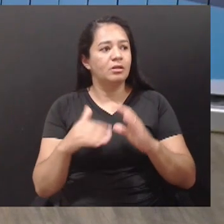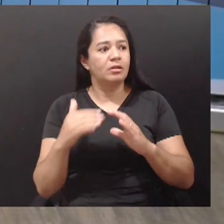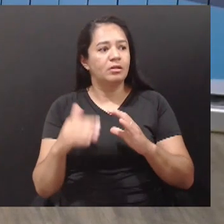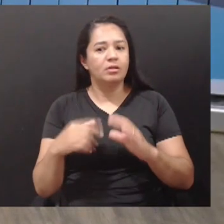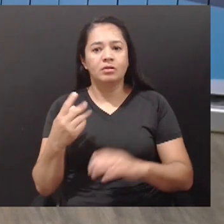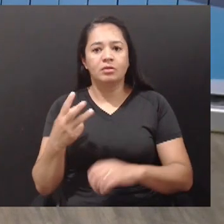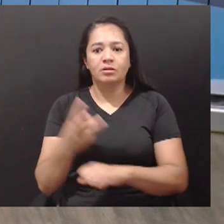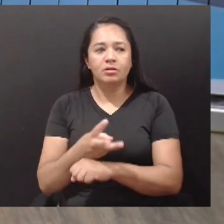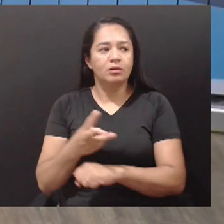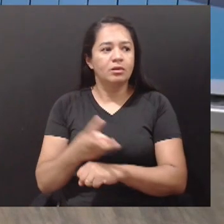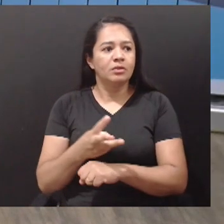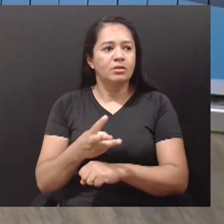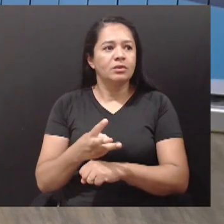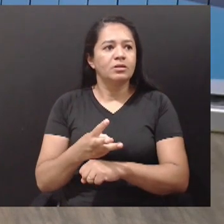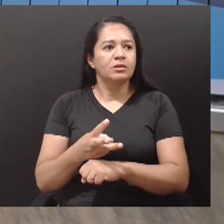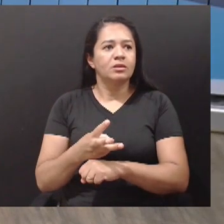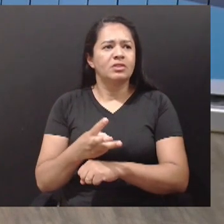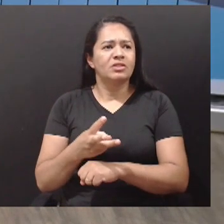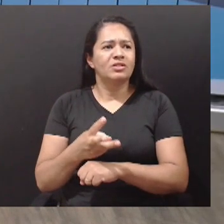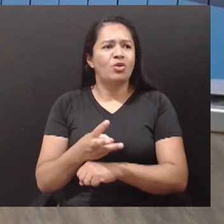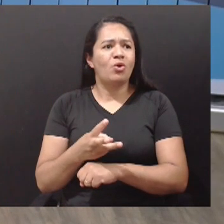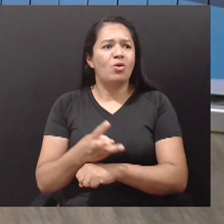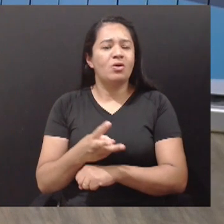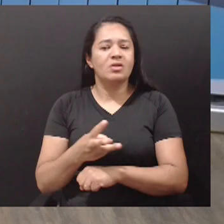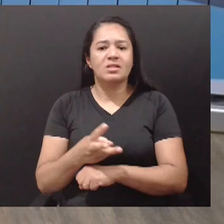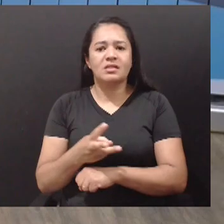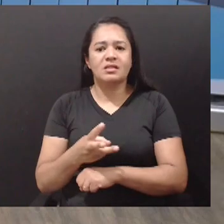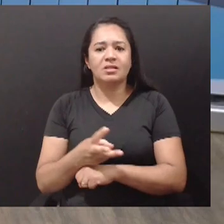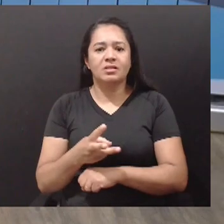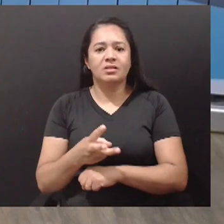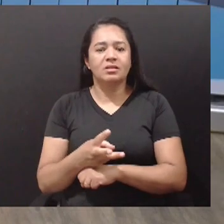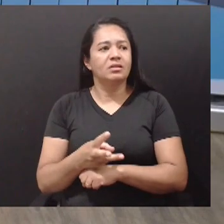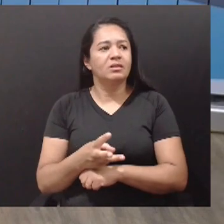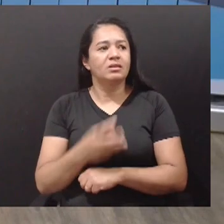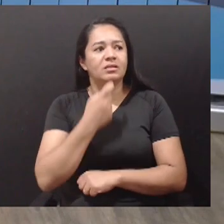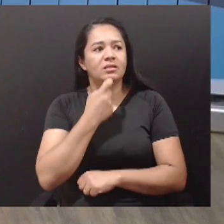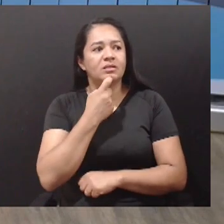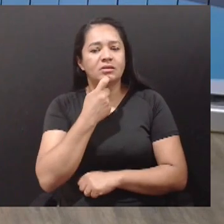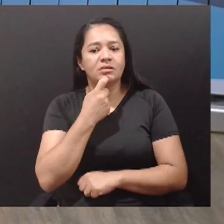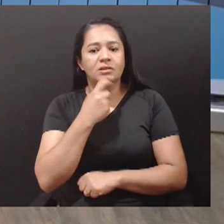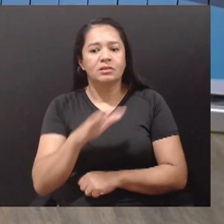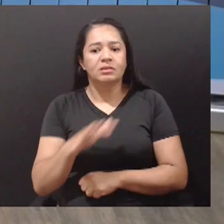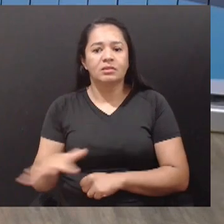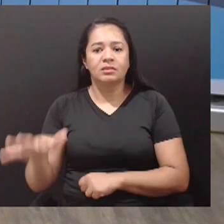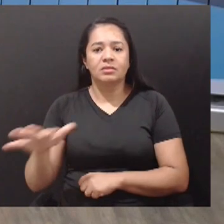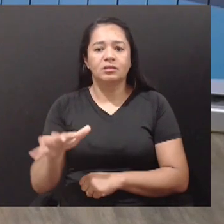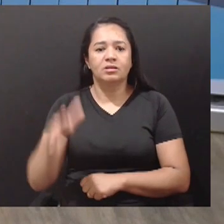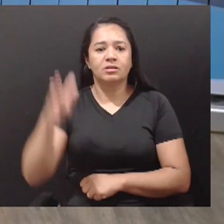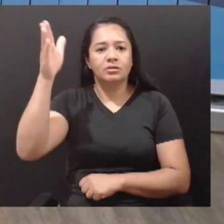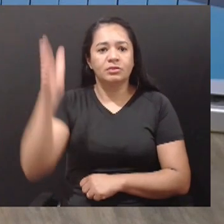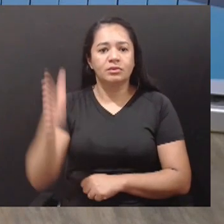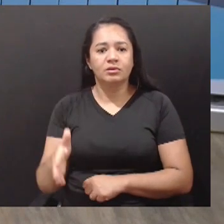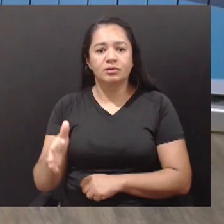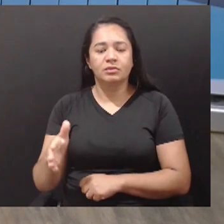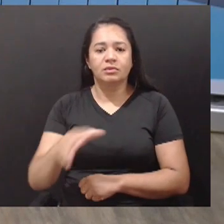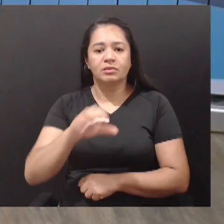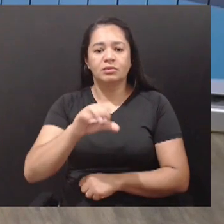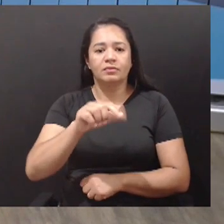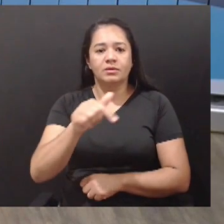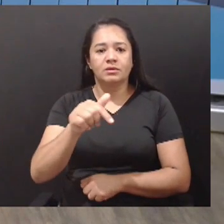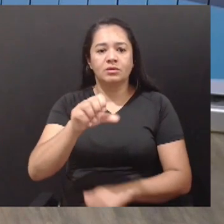WhatsApp. 19 é o nosso DDD. Para você que é de Campinas e região, pode ir direto no